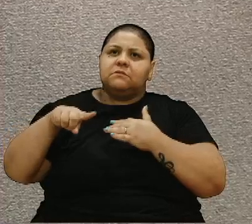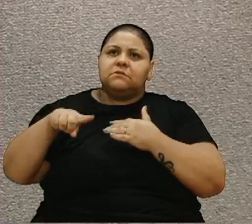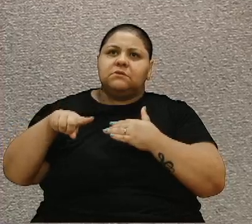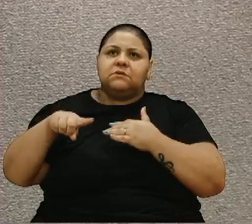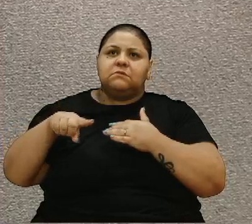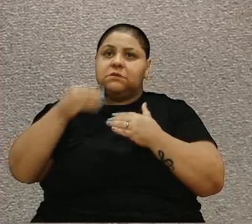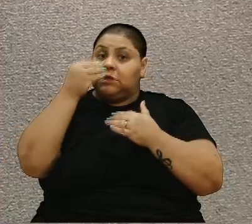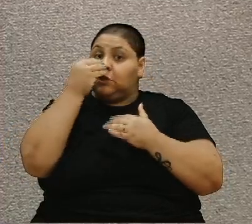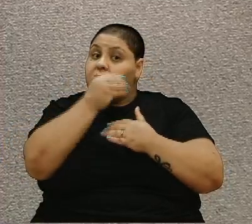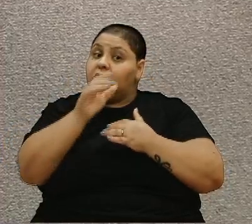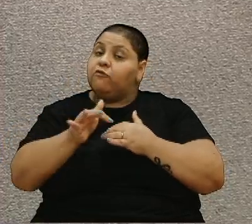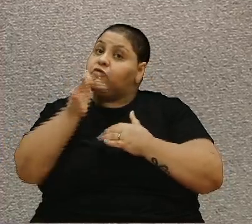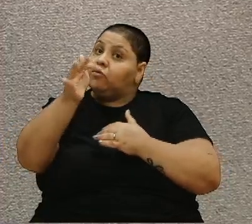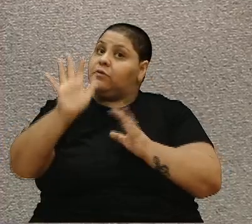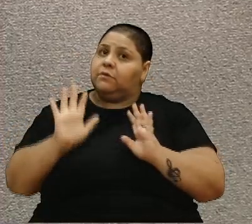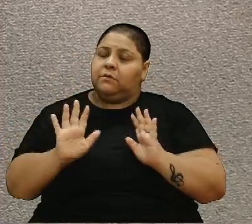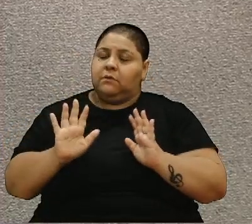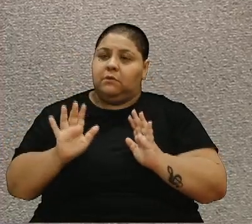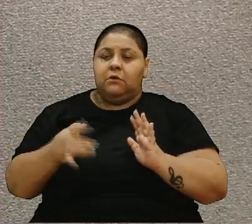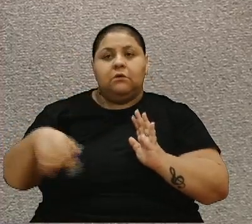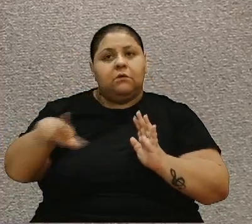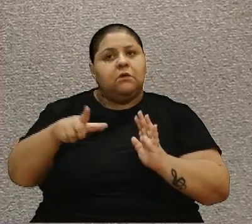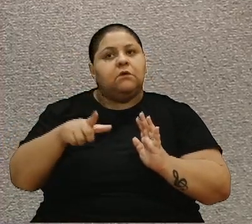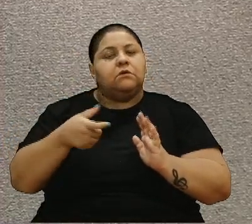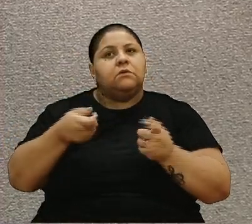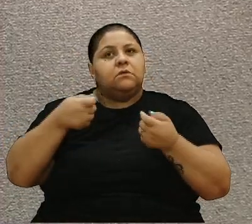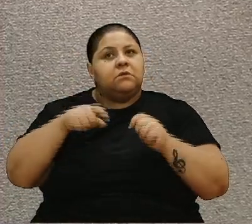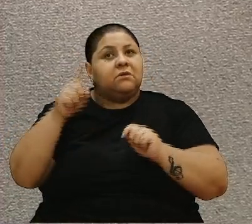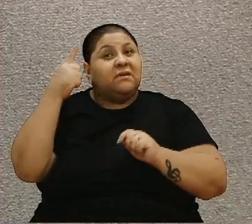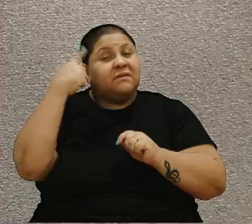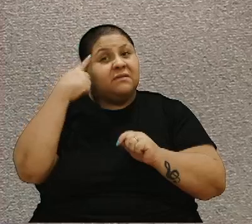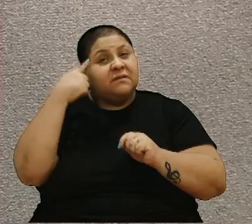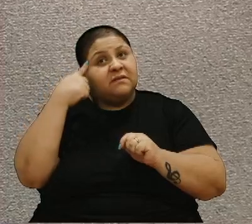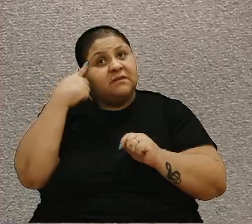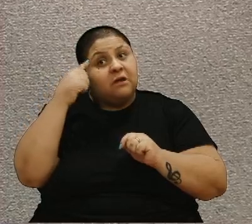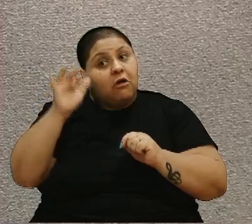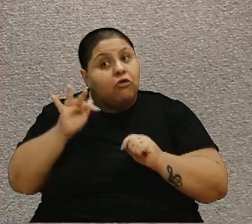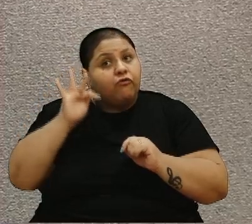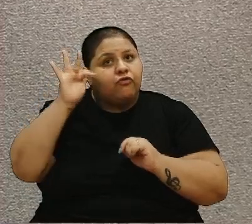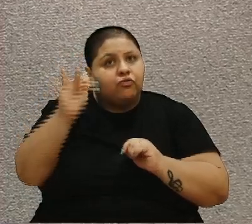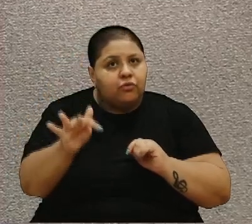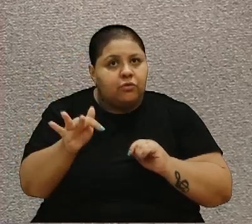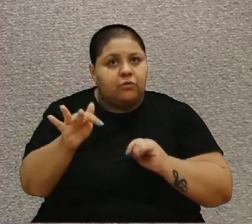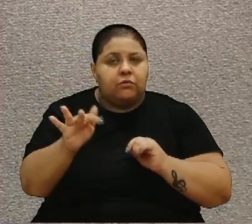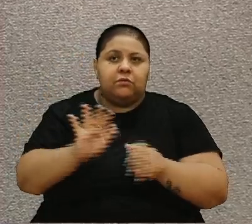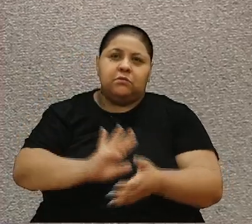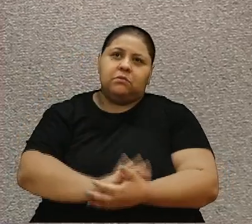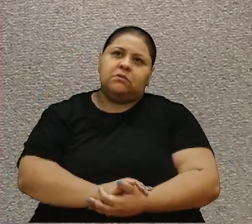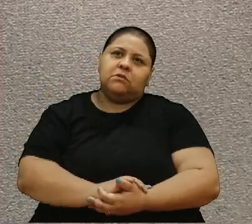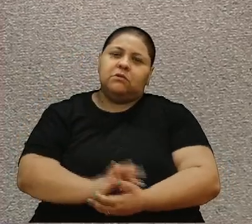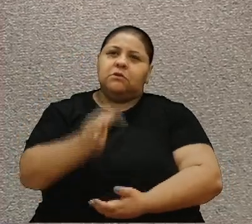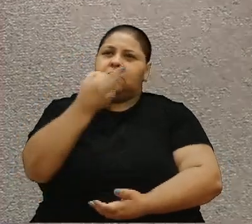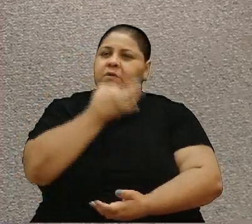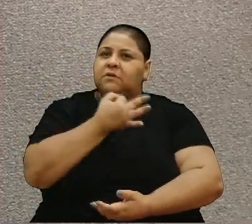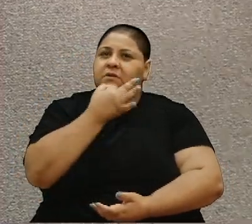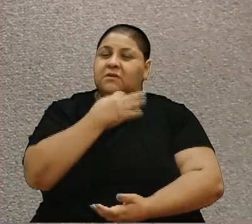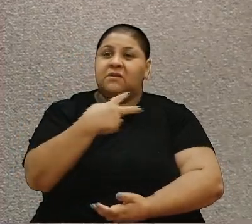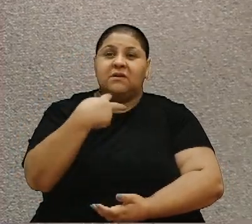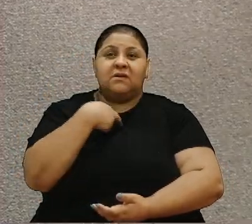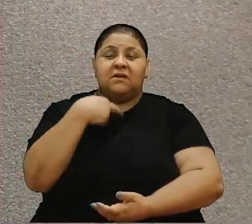futuro. Então, nós precisamos pensar para frente. Caxias do Sul não